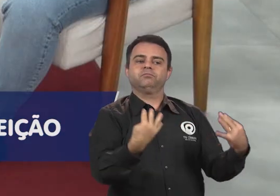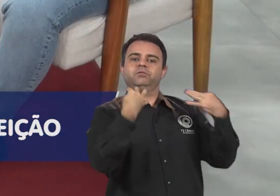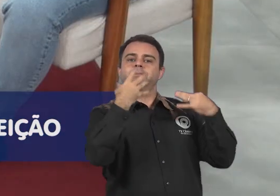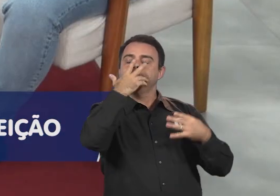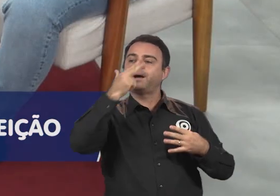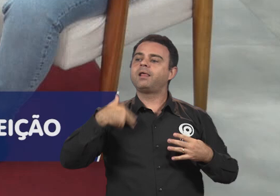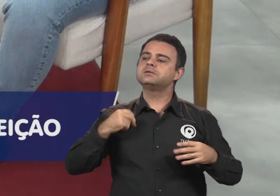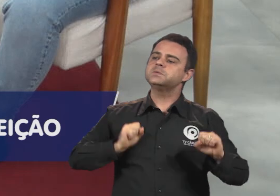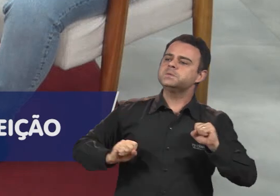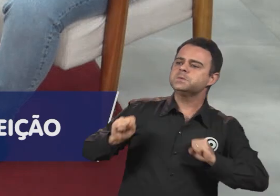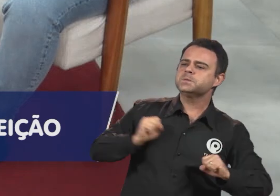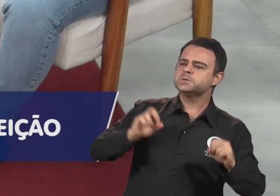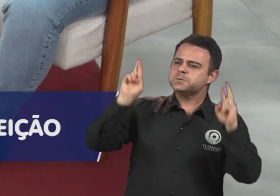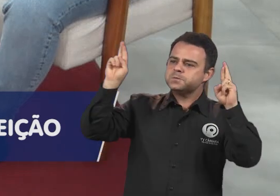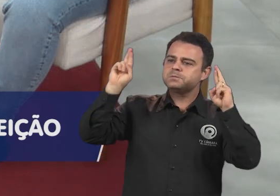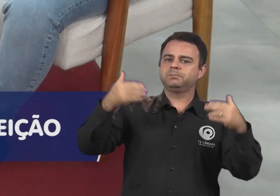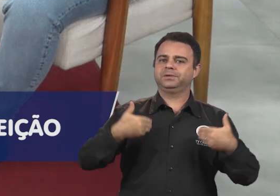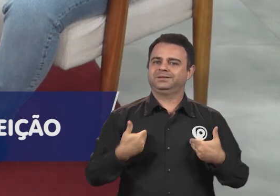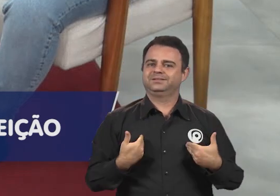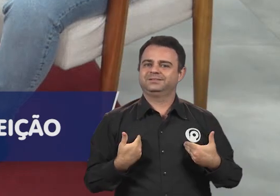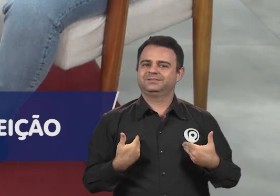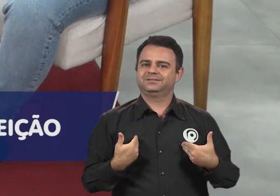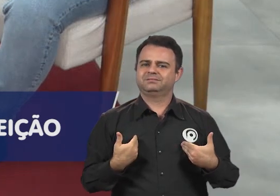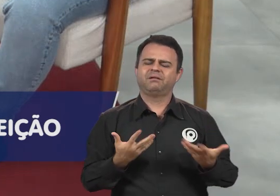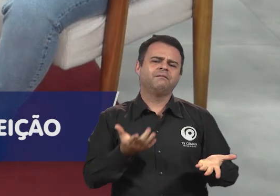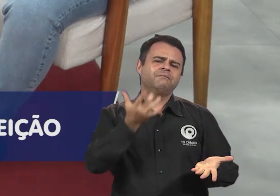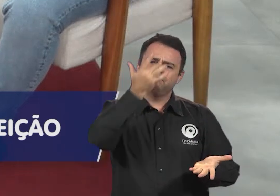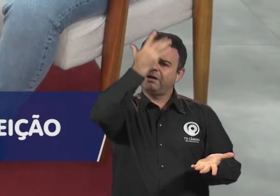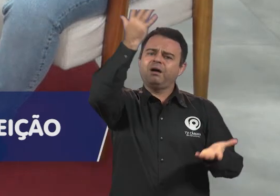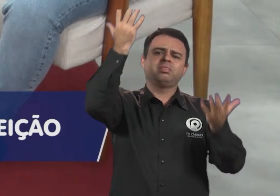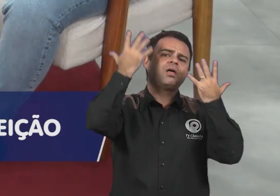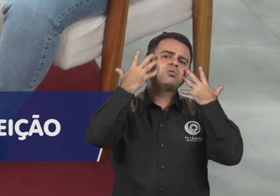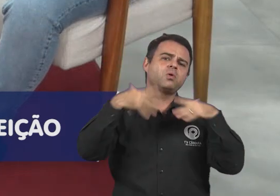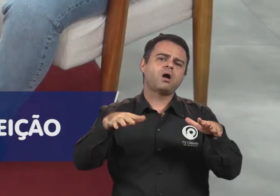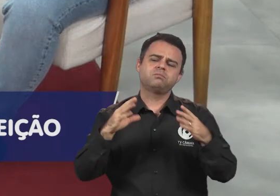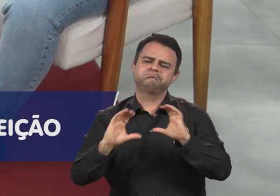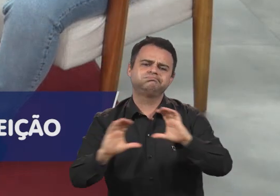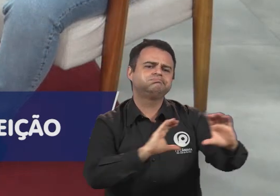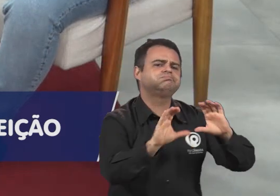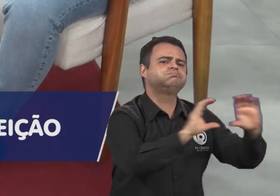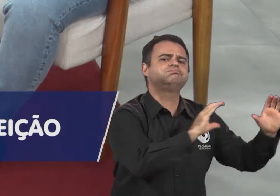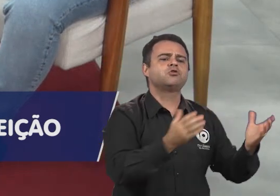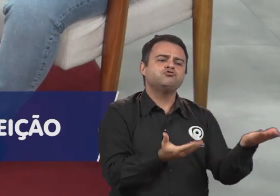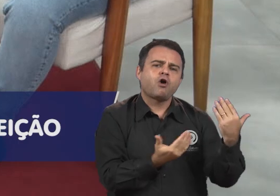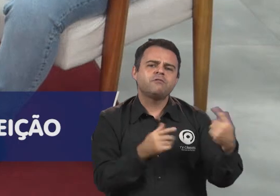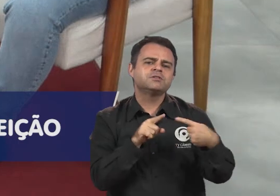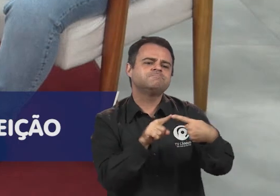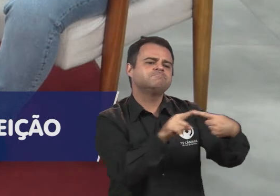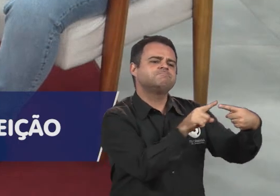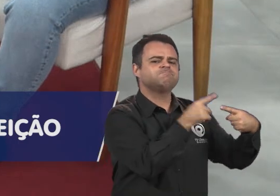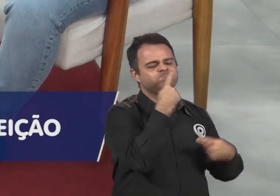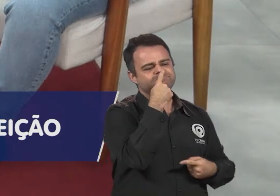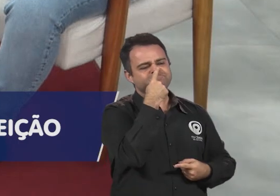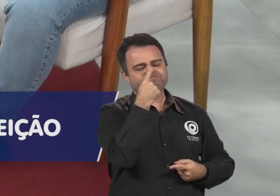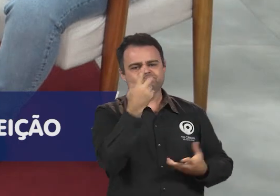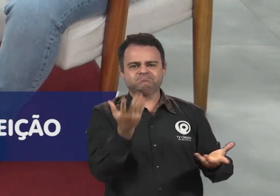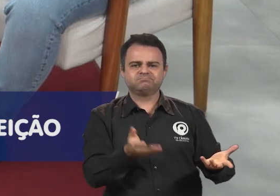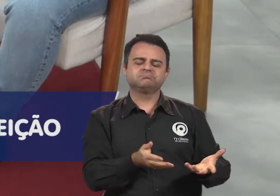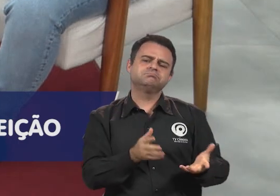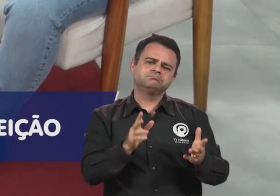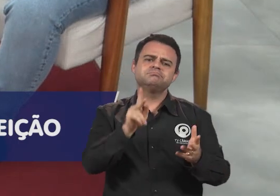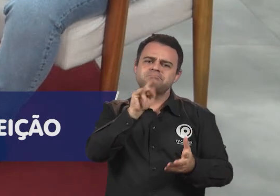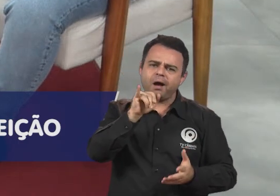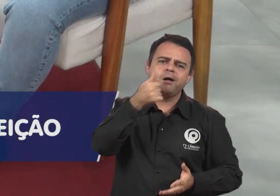esperança, porque jovem se comunica com jovem, é natural, nada contra os mais velhos, né? Tem meu pai, minha mãe aí, meus